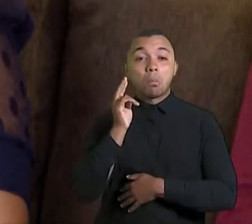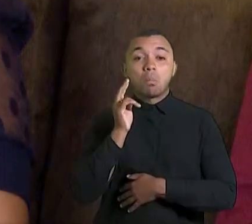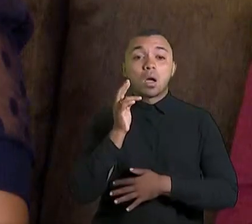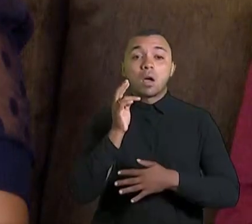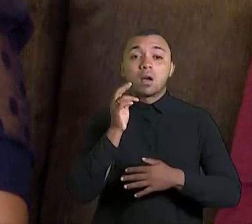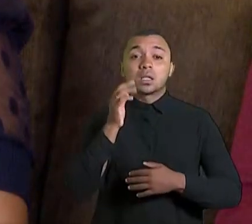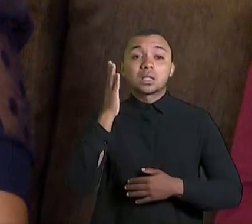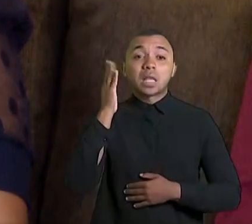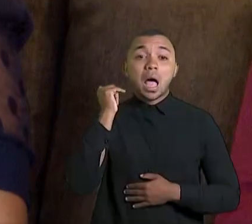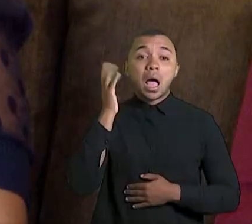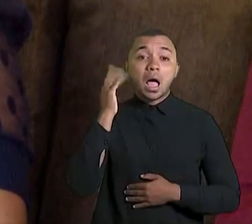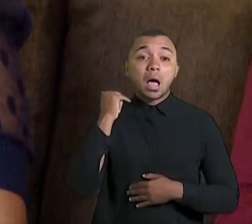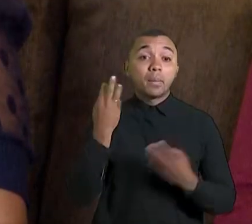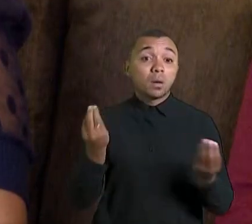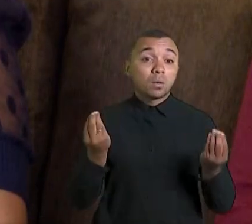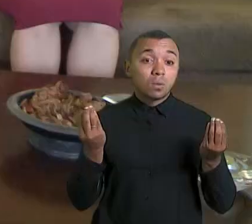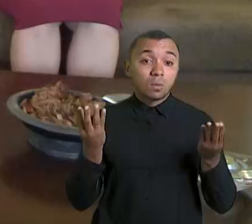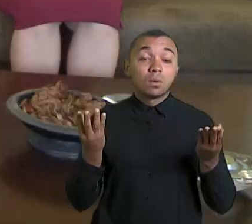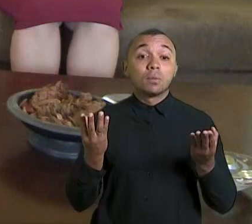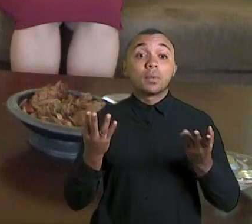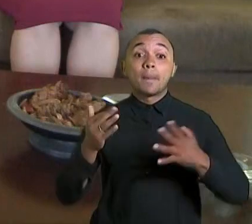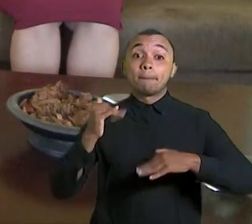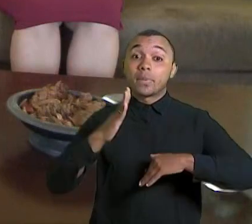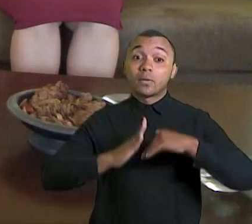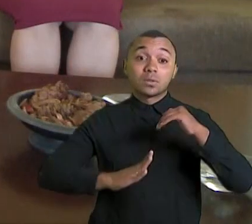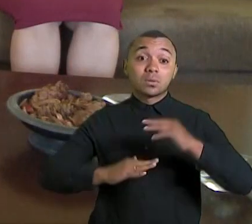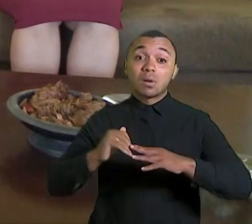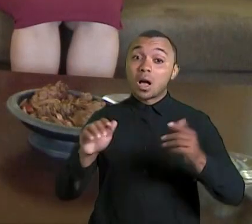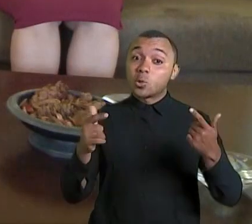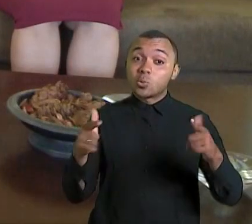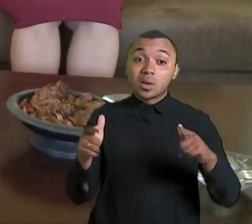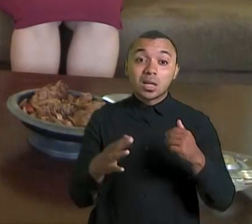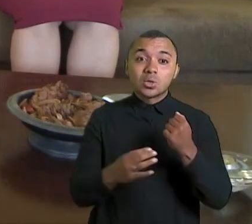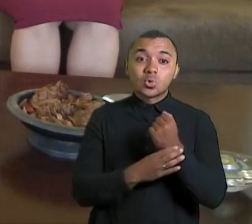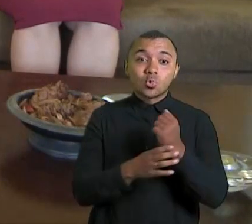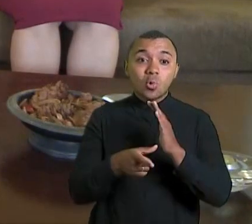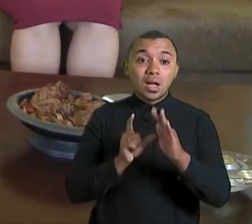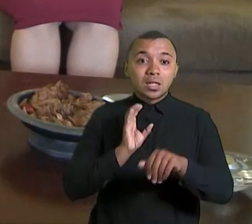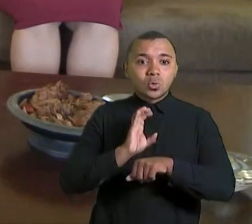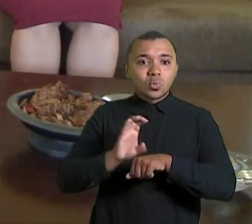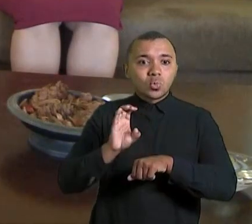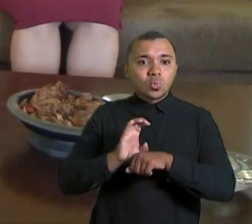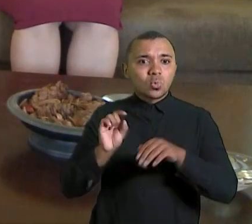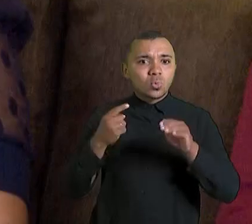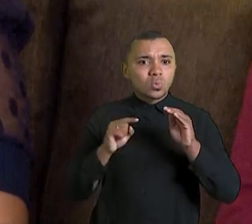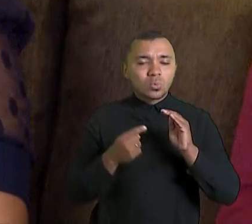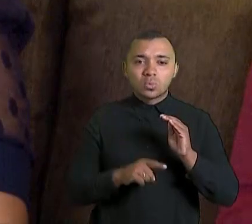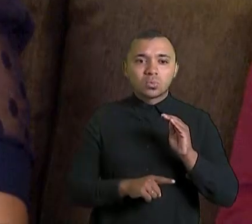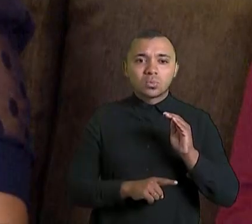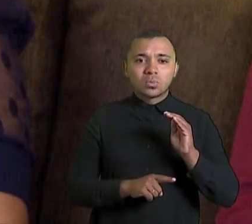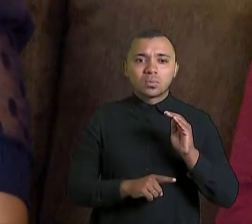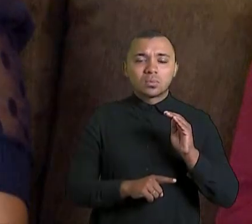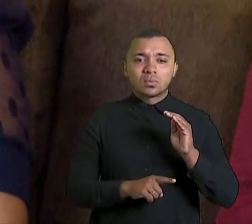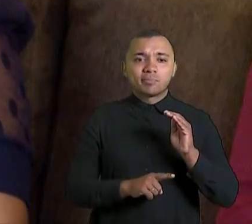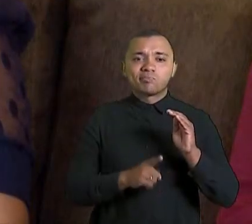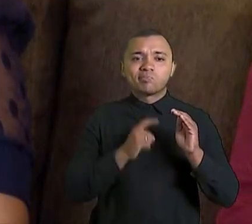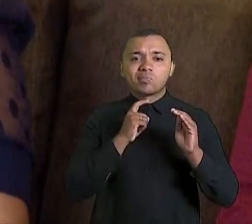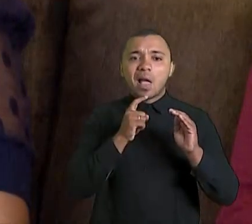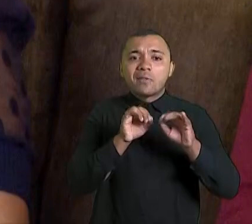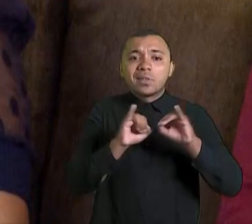eles acabam realmente não podendo nos dar a assistência necessária. Isso. E até alguns chegam a duvidar de nossa